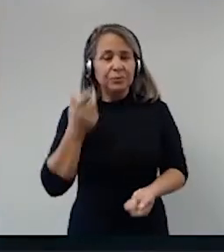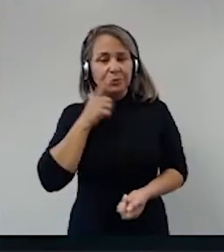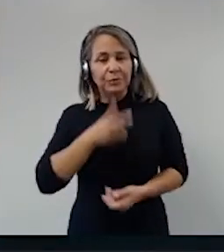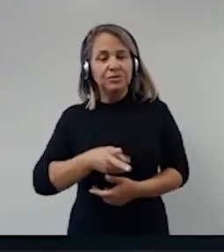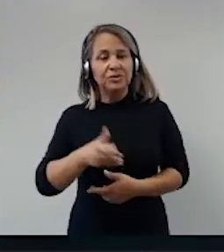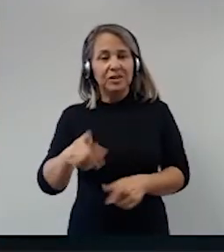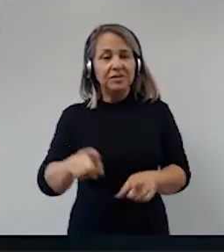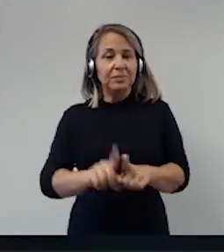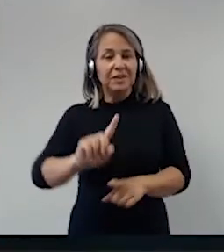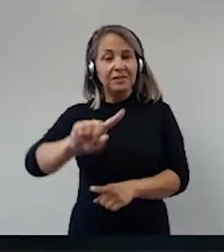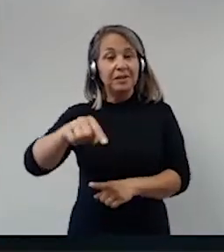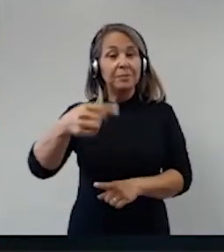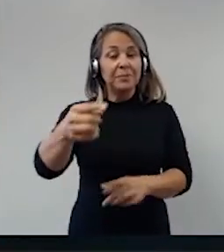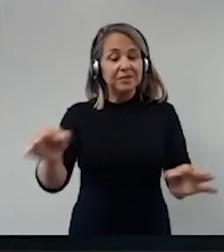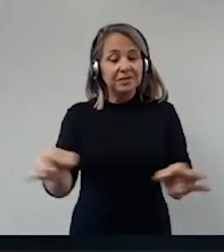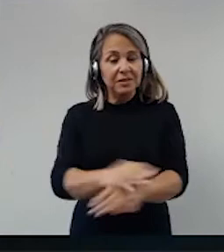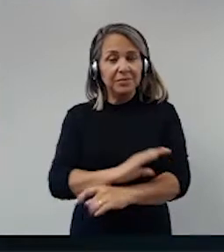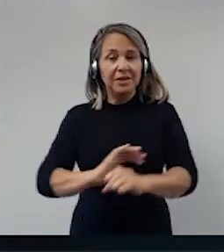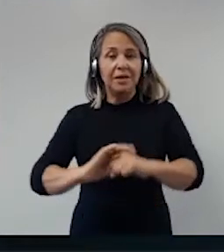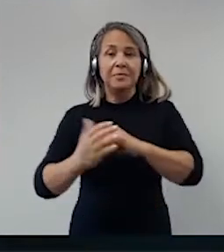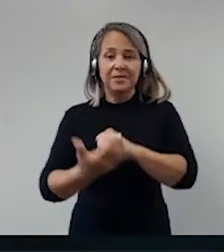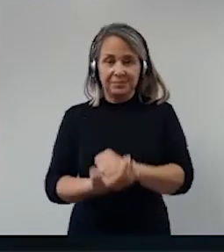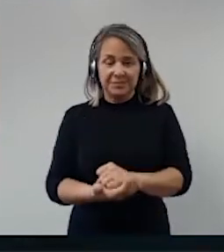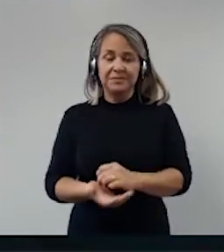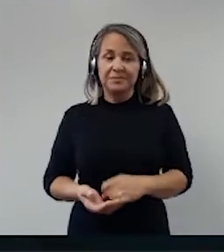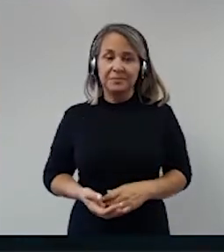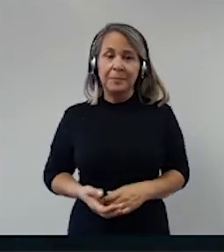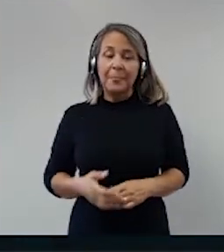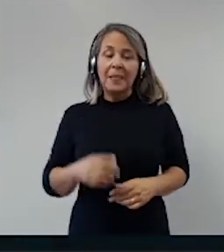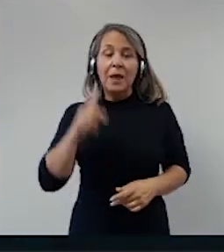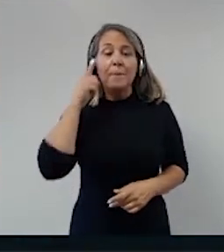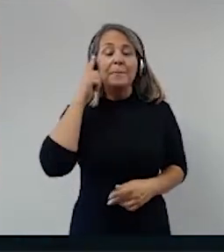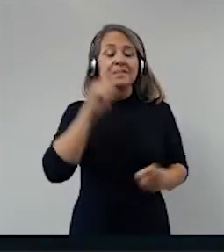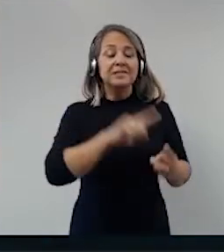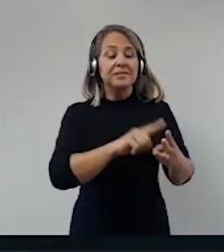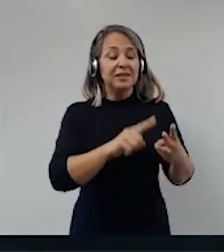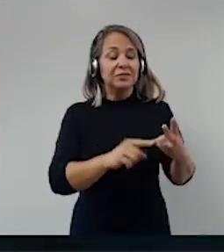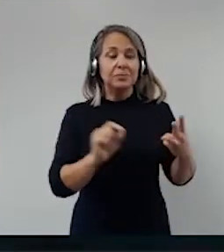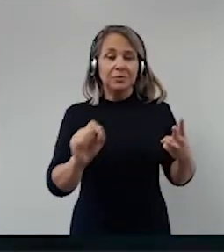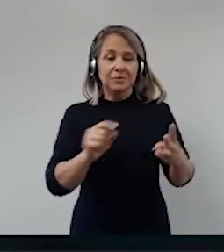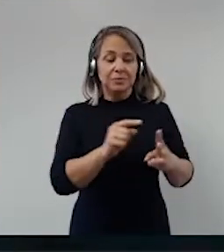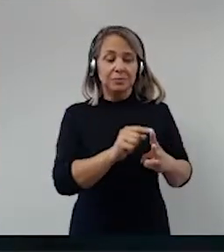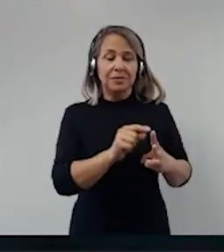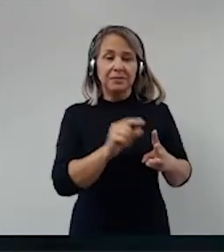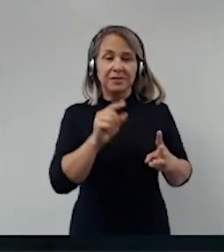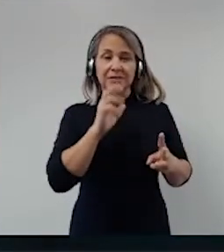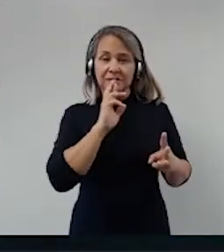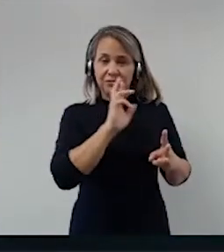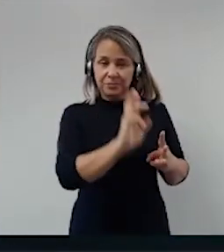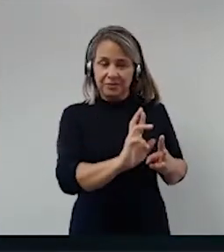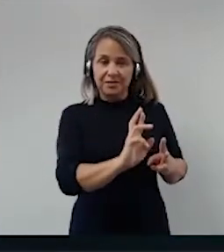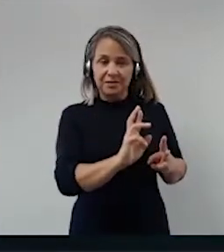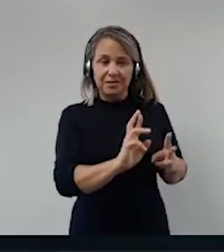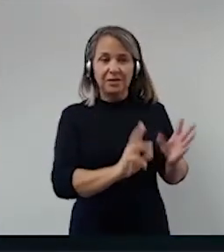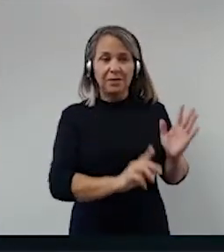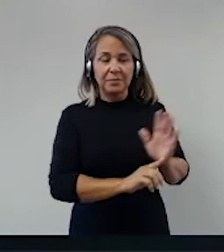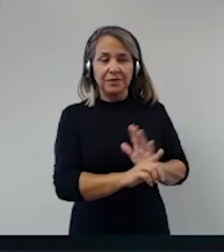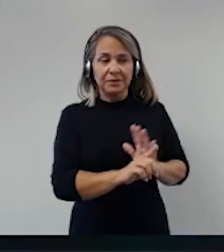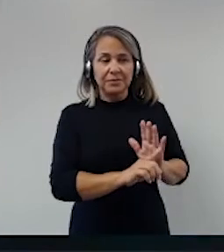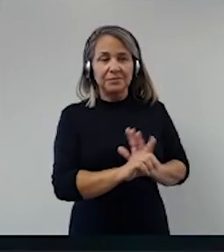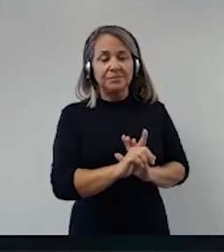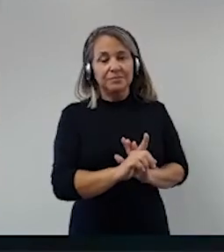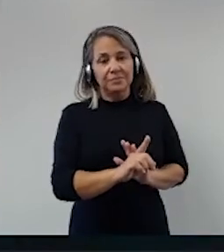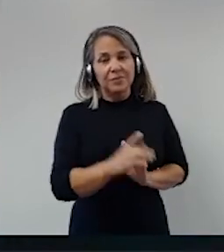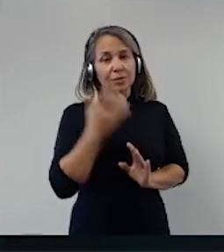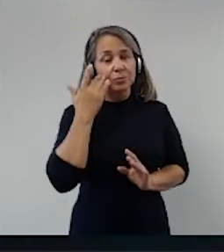no período pós-pandêmico, né? E eu pensei em 3 pontos. Primeiro, Respondendo à pergunta do Jones, eu acho que eu